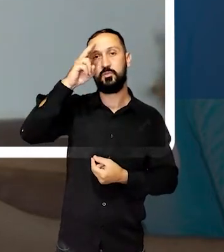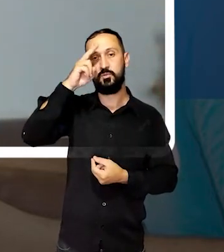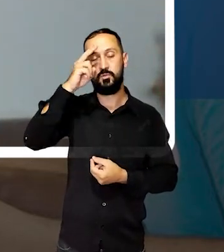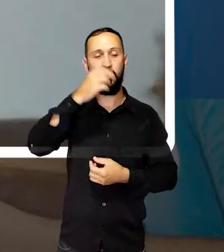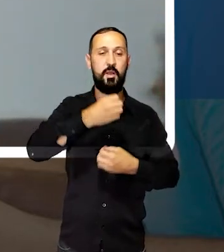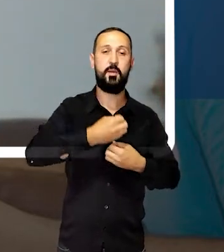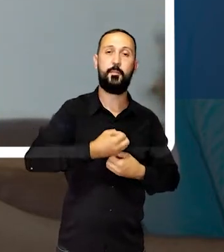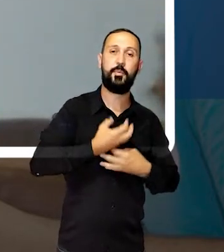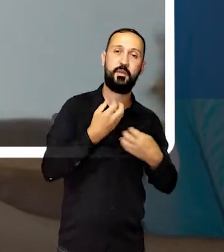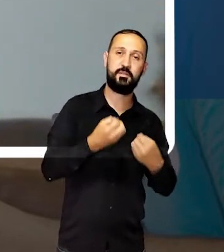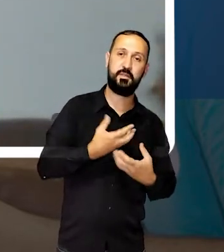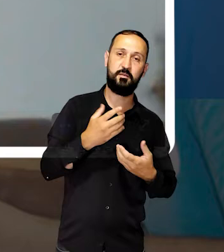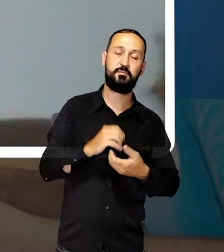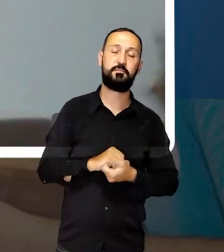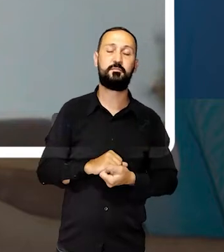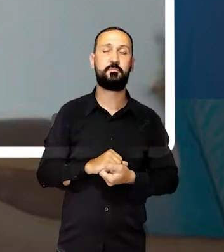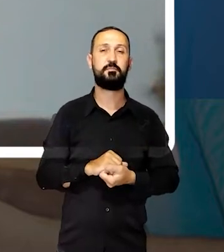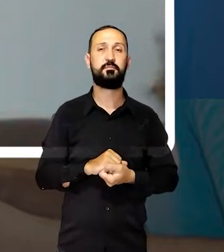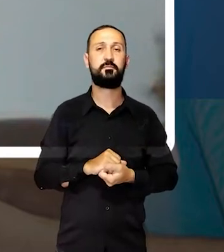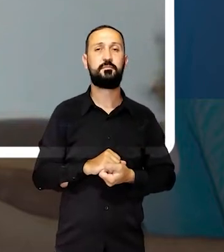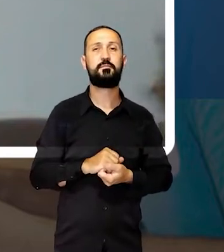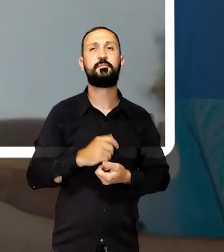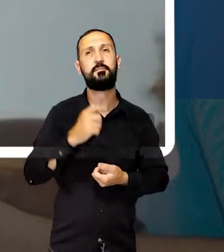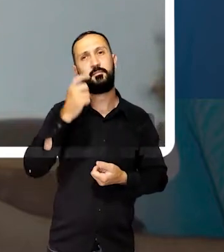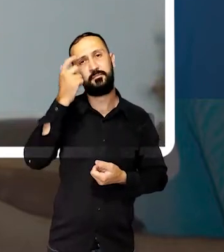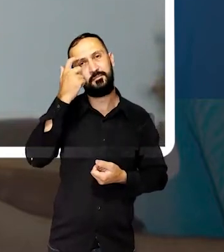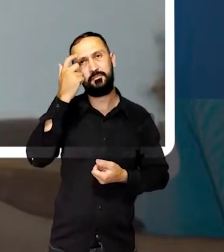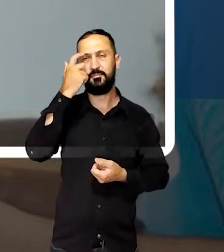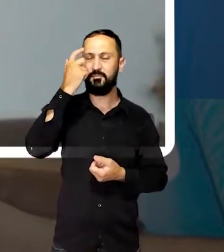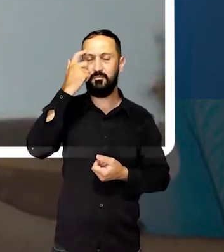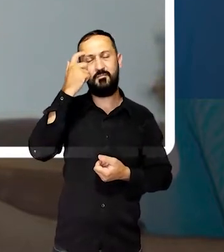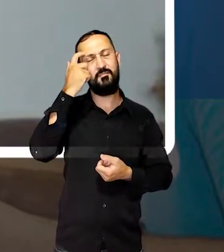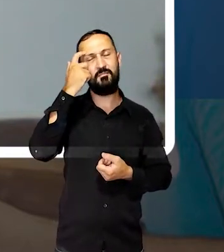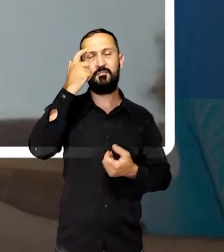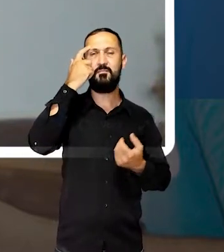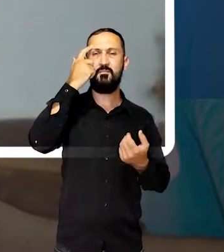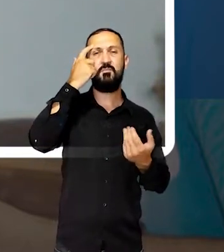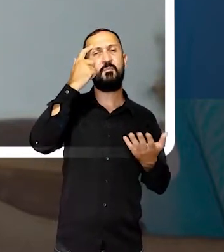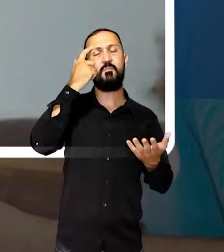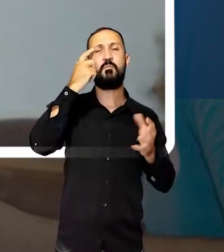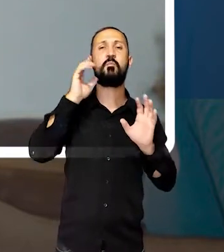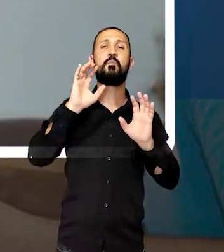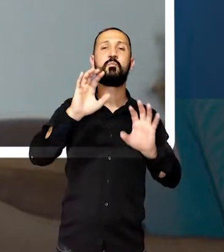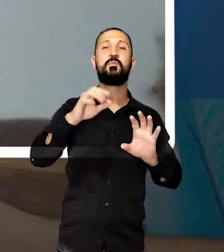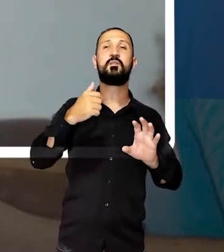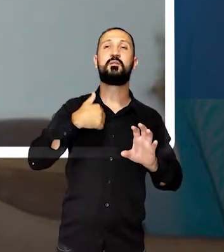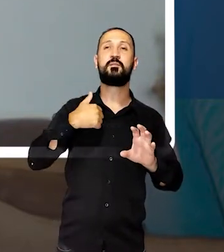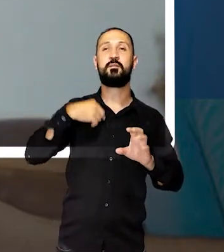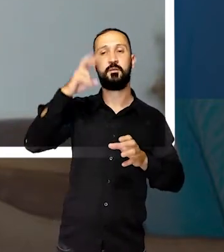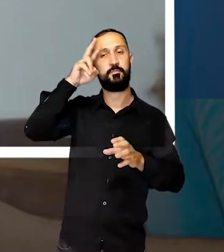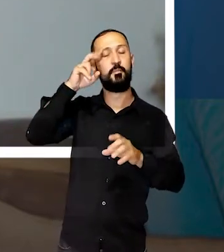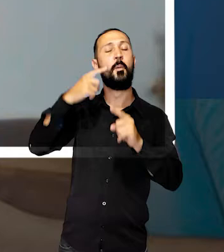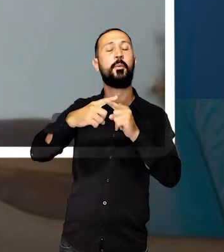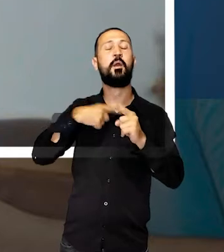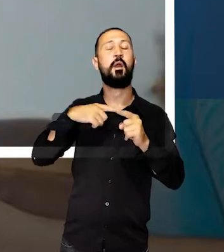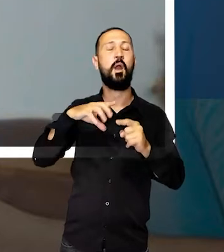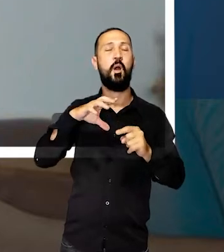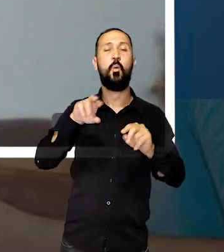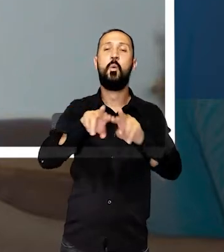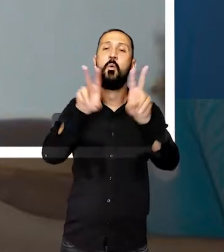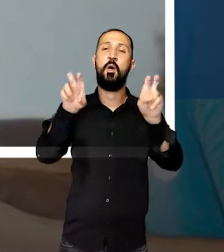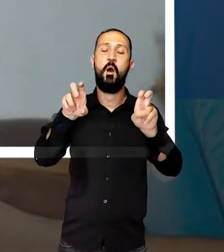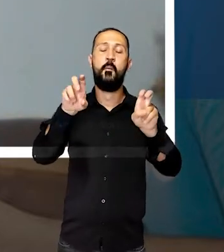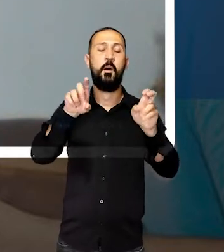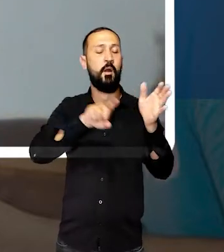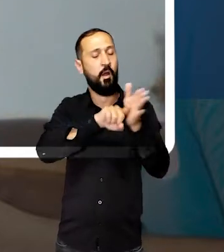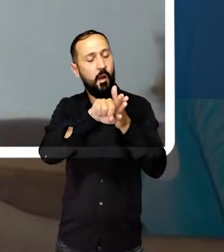e poesia. Considero-me, de uma certa forma, uma espécie de historiadora também, porque